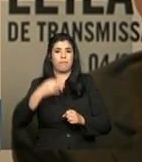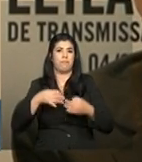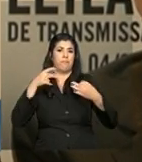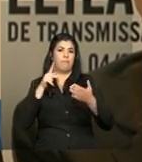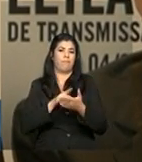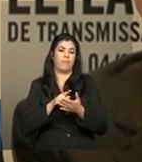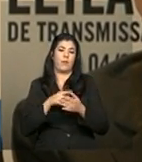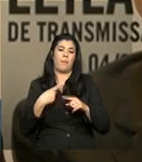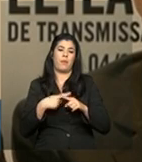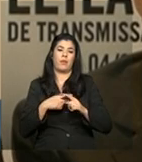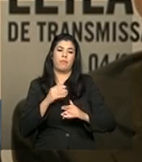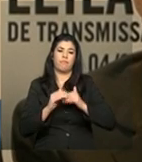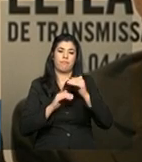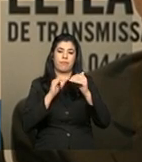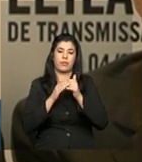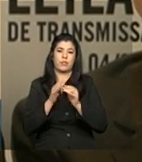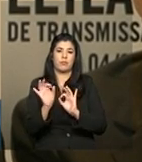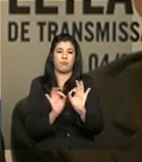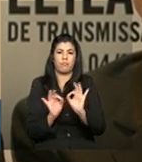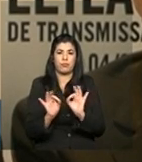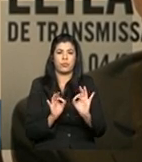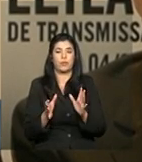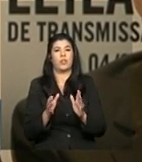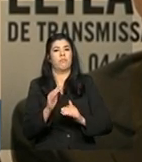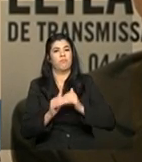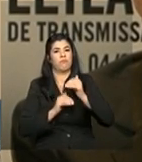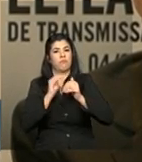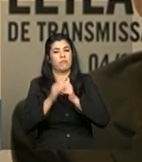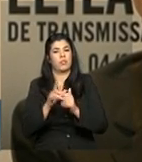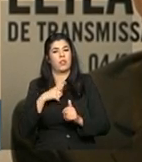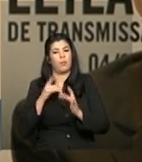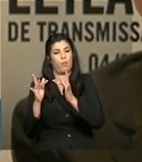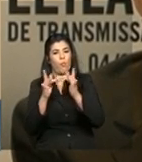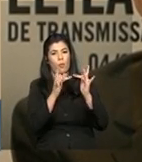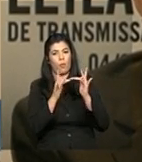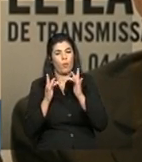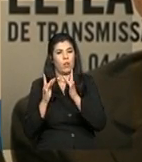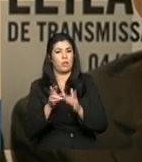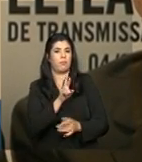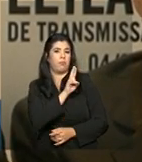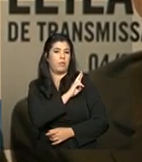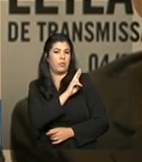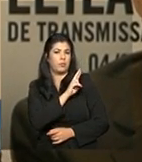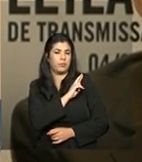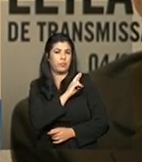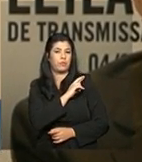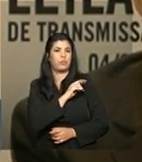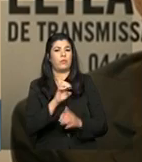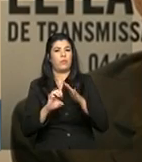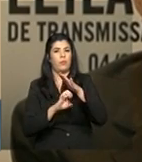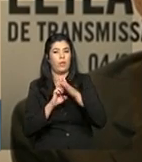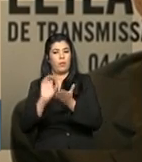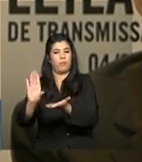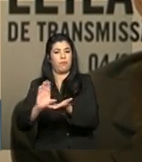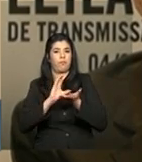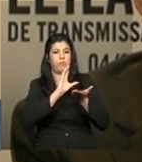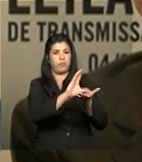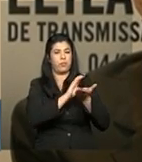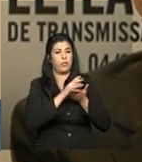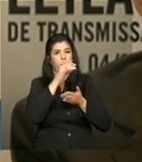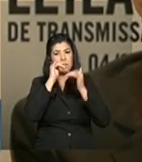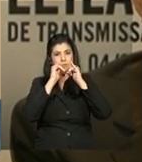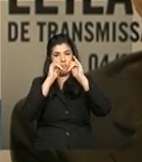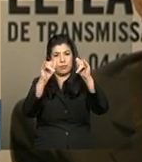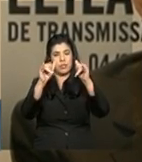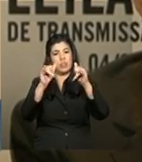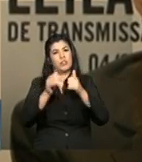processo dinâmico, então a gente vai nessa interação com os agentes e com os próprios fornecedores e custo dos insumos.